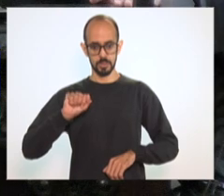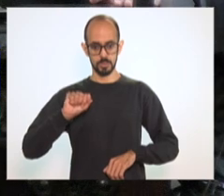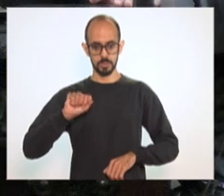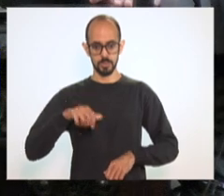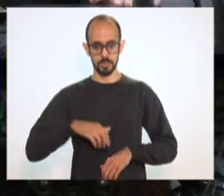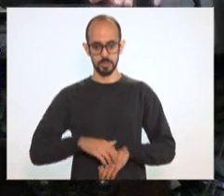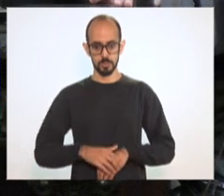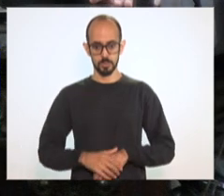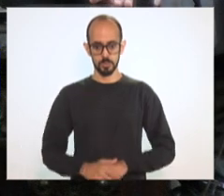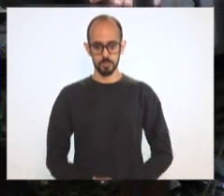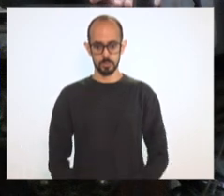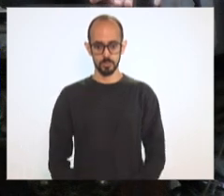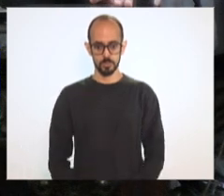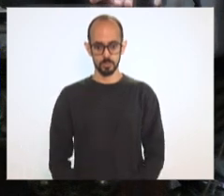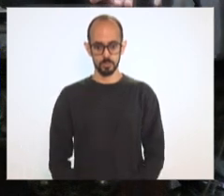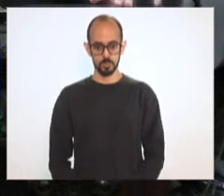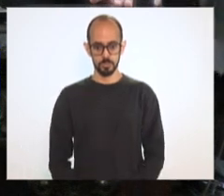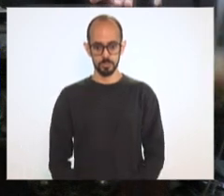Malafaia